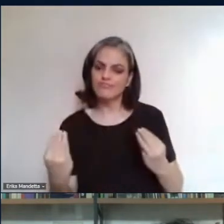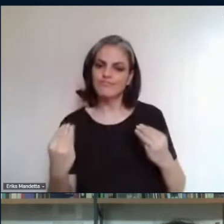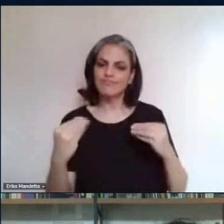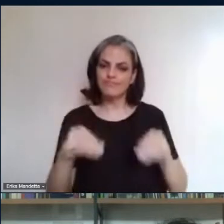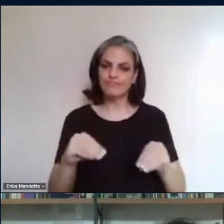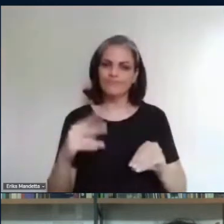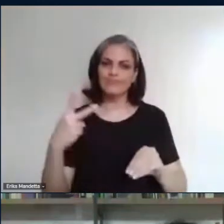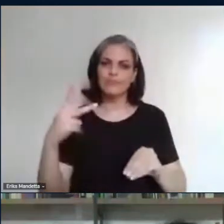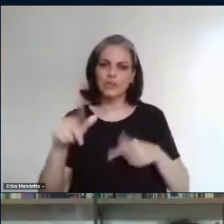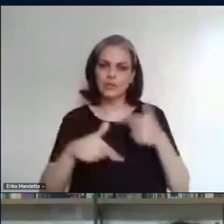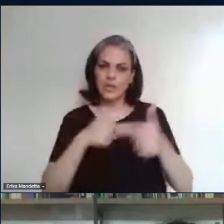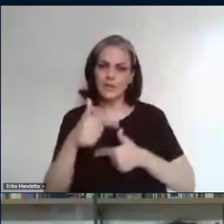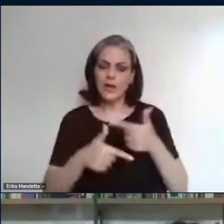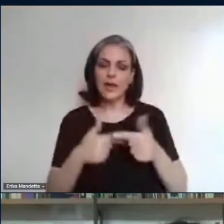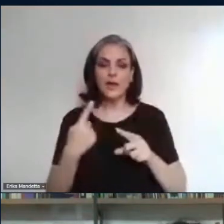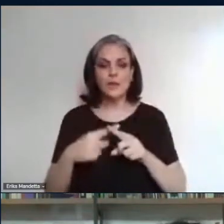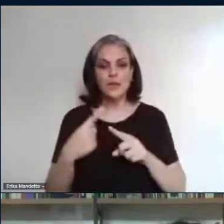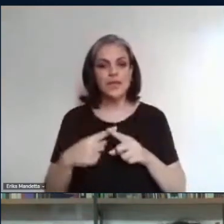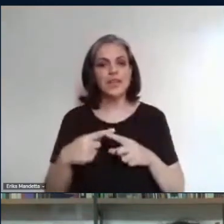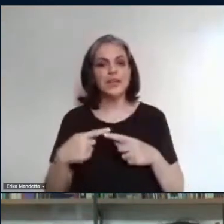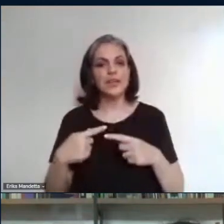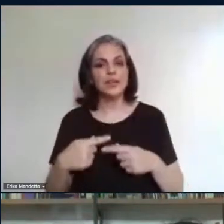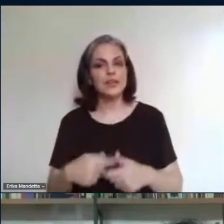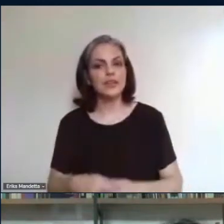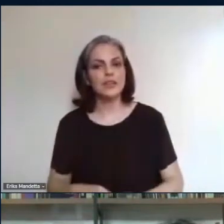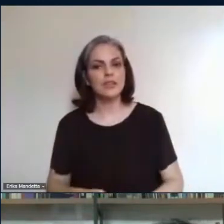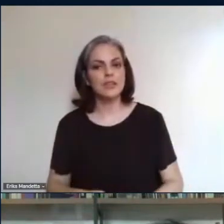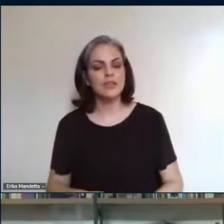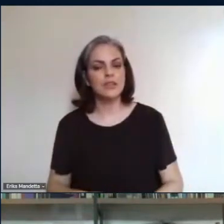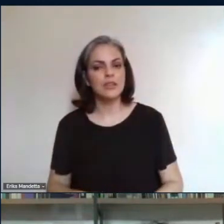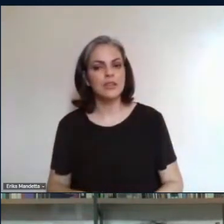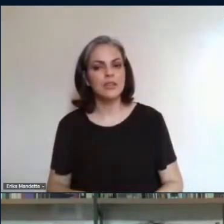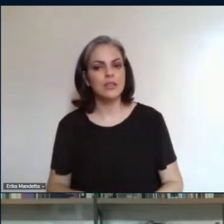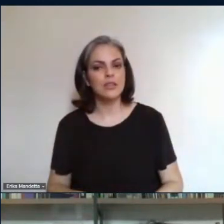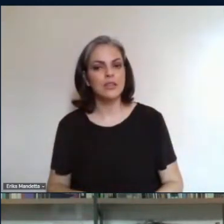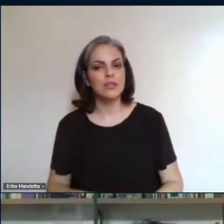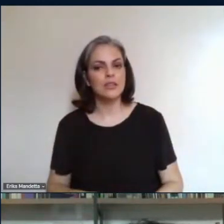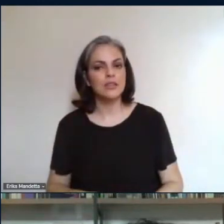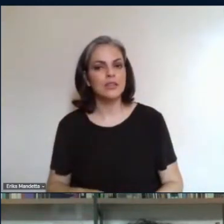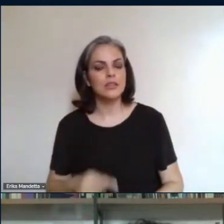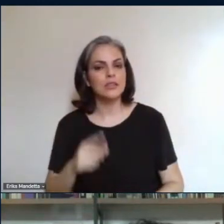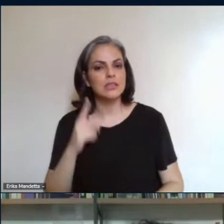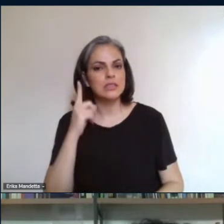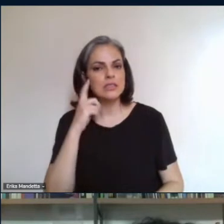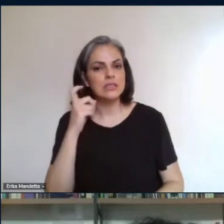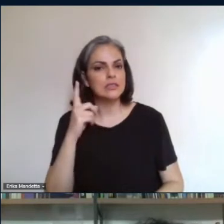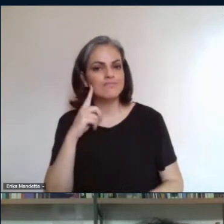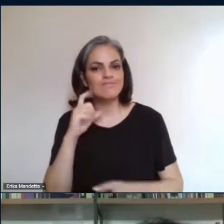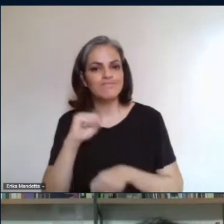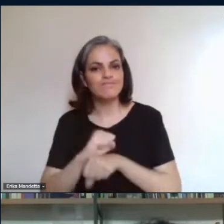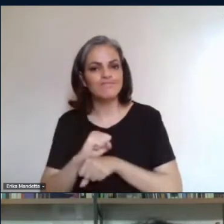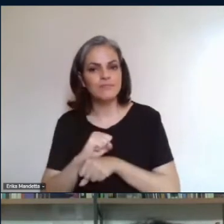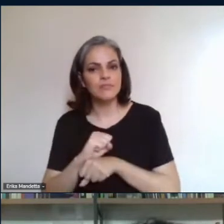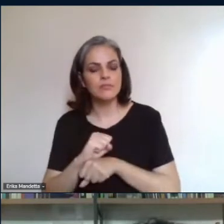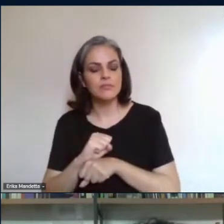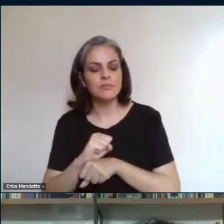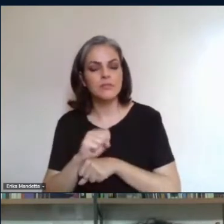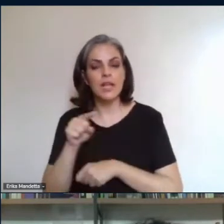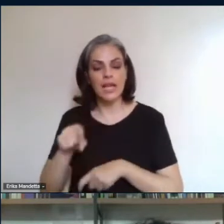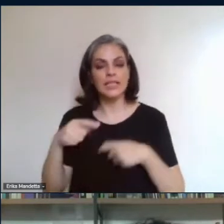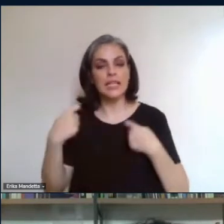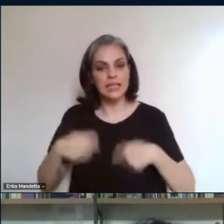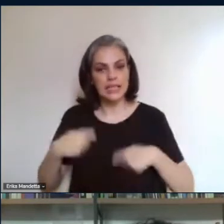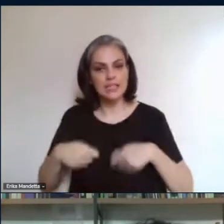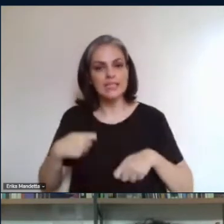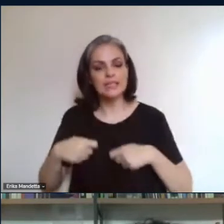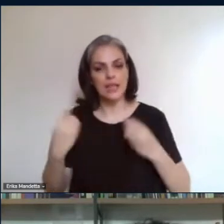para que as equipes, eu acho que travou um pouquinho aqui, essa demanda de legendas poderia